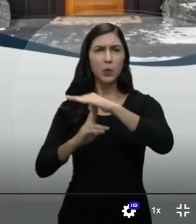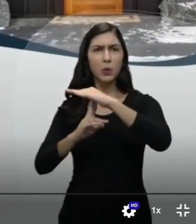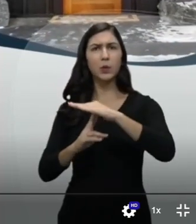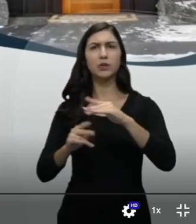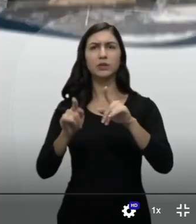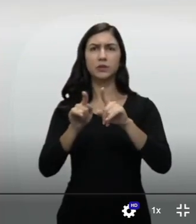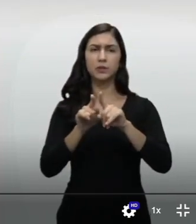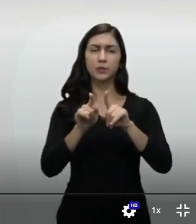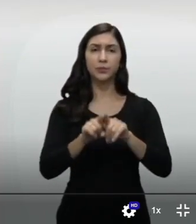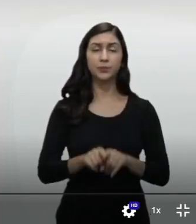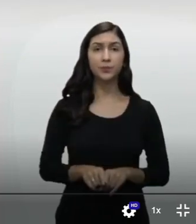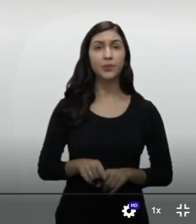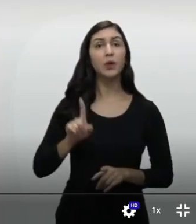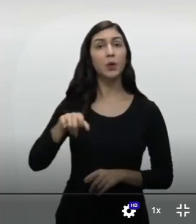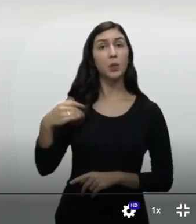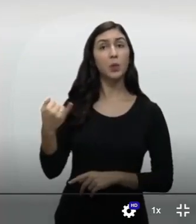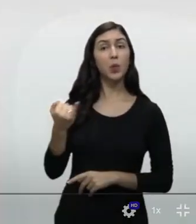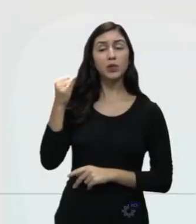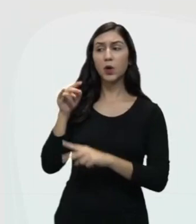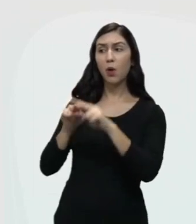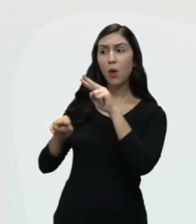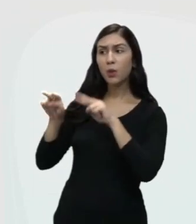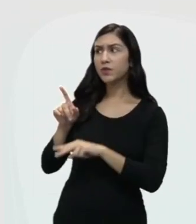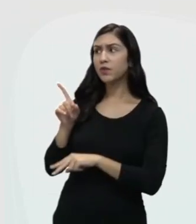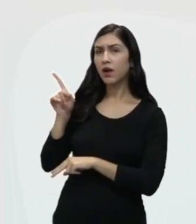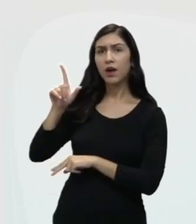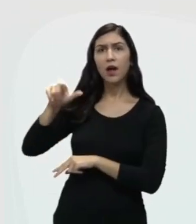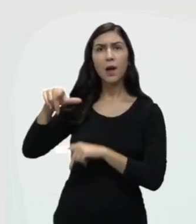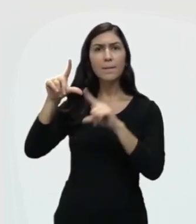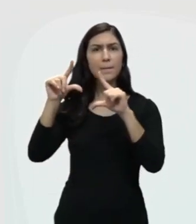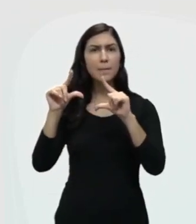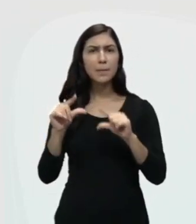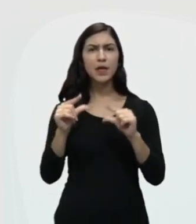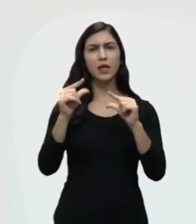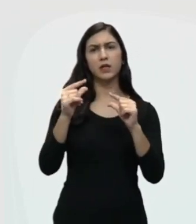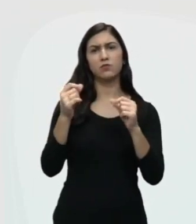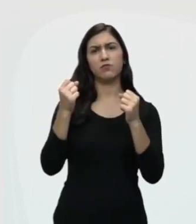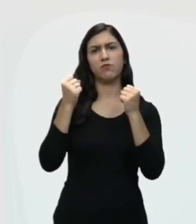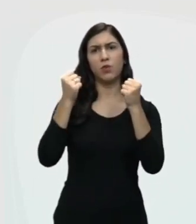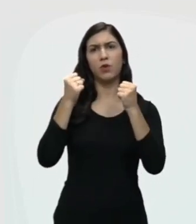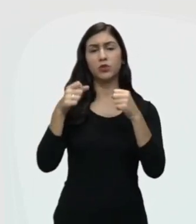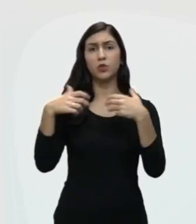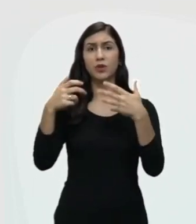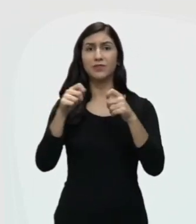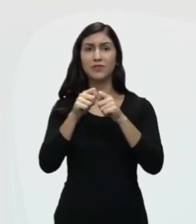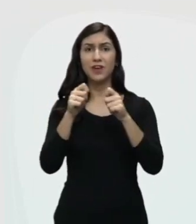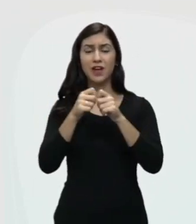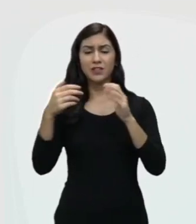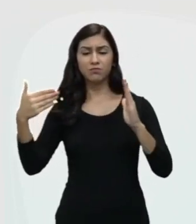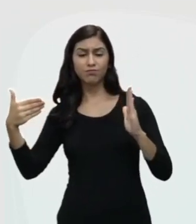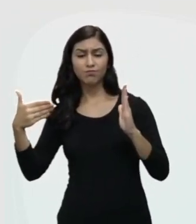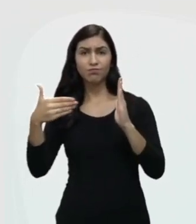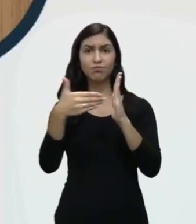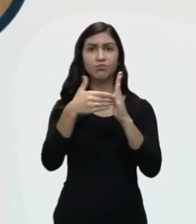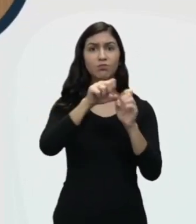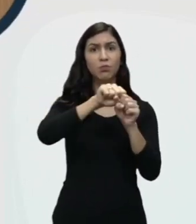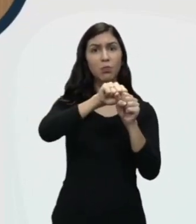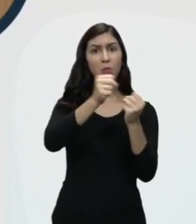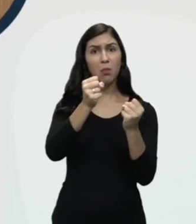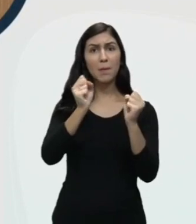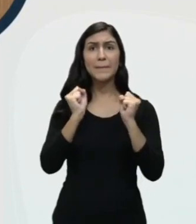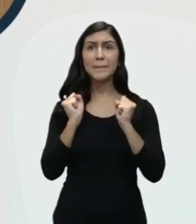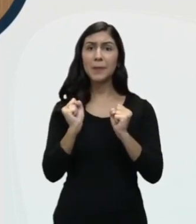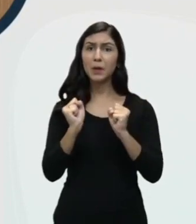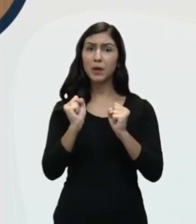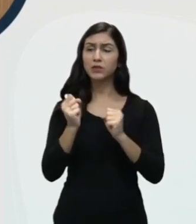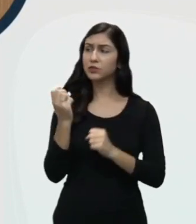casos, é importante observar que essas barras são menos resistentes quando o esforço é aplicado em sentido perpendicular